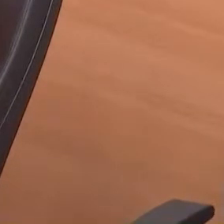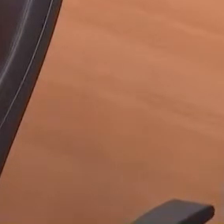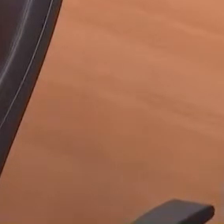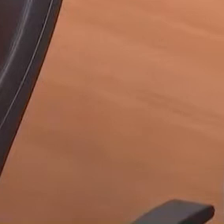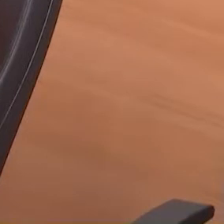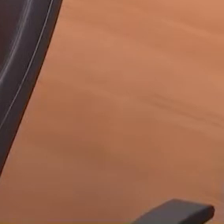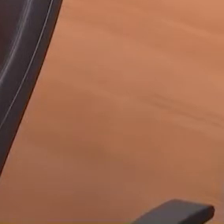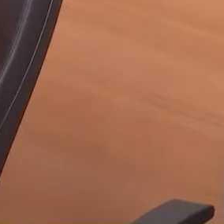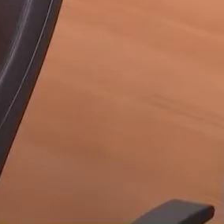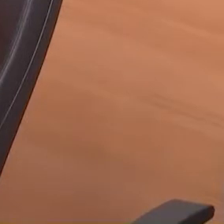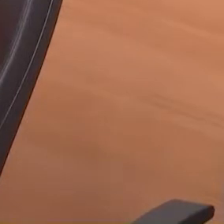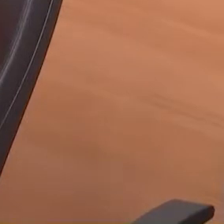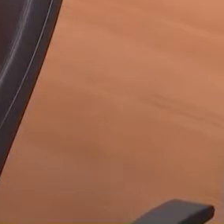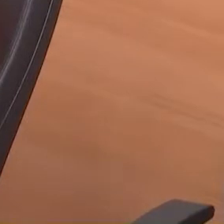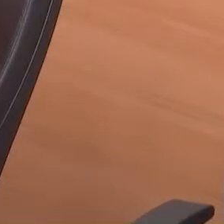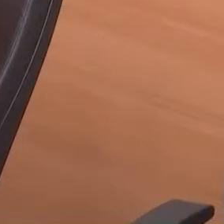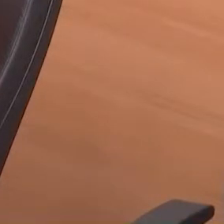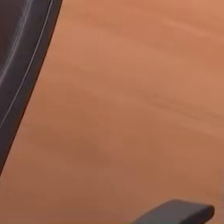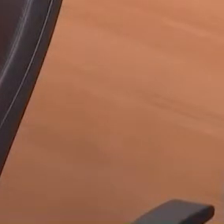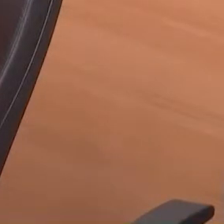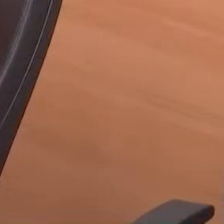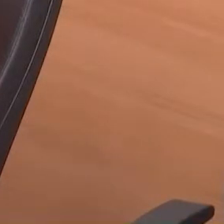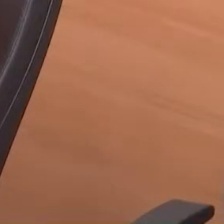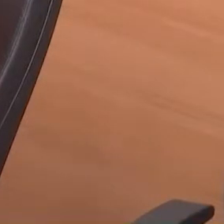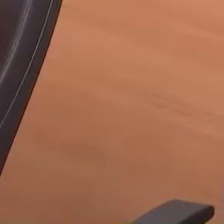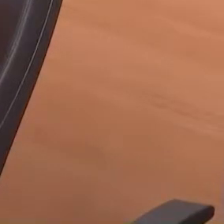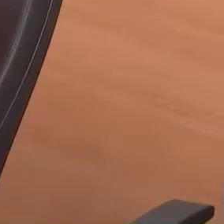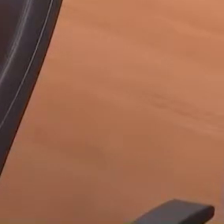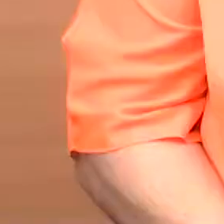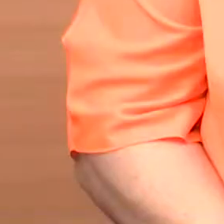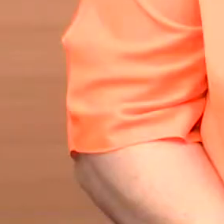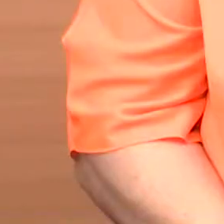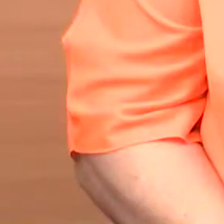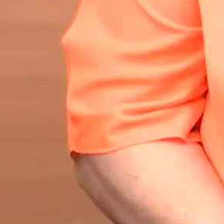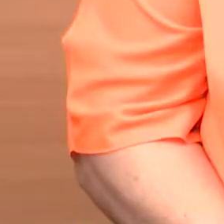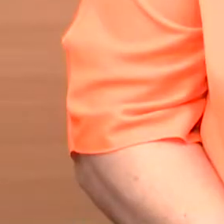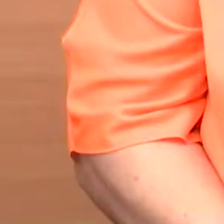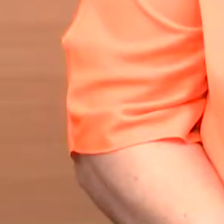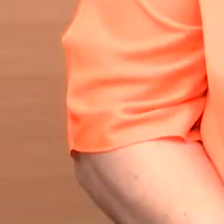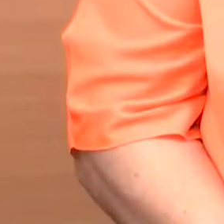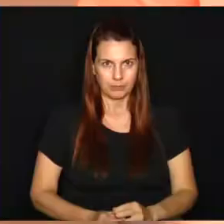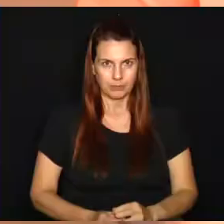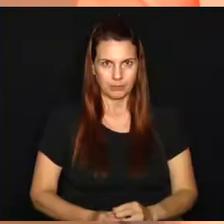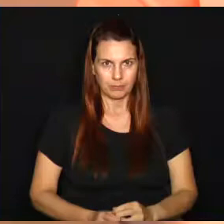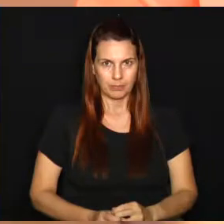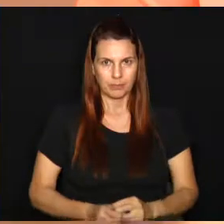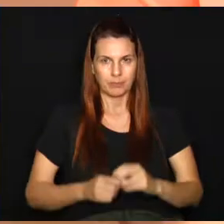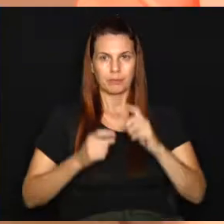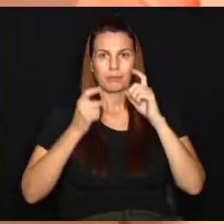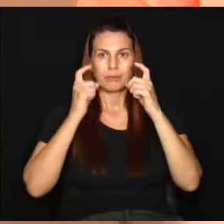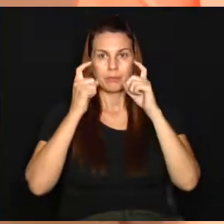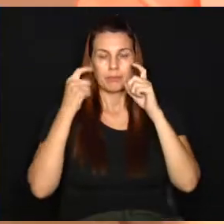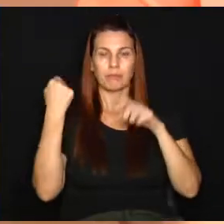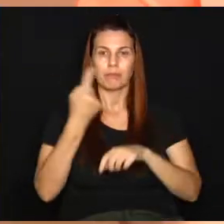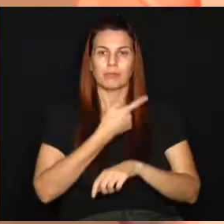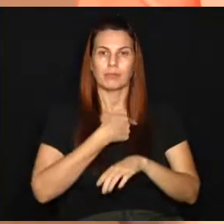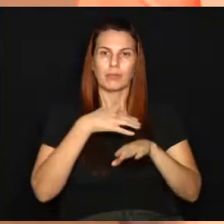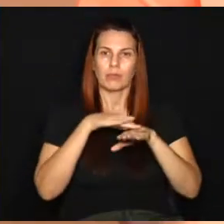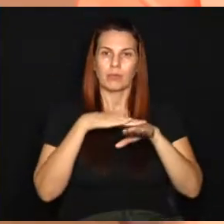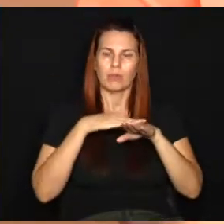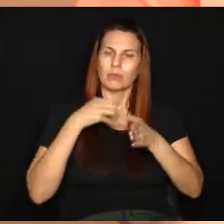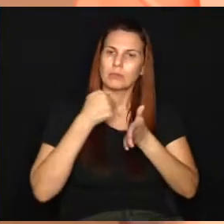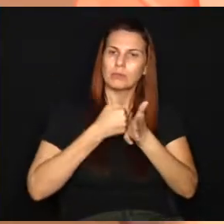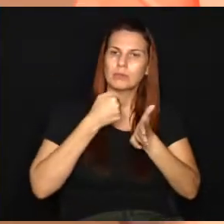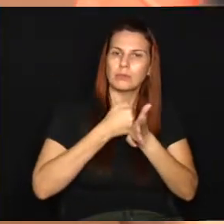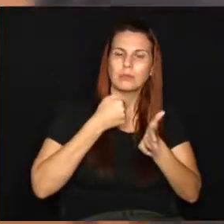ano, eu resolvi convocar, então, a reunião para a gente falar sobre a luta, a organização, a